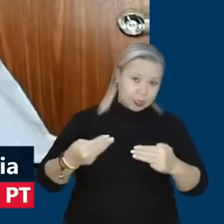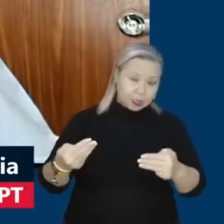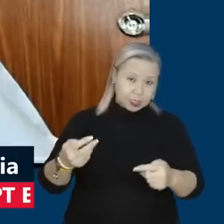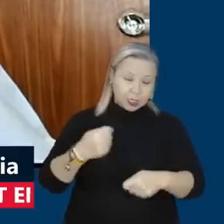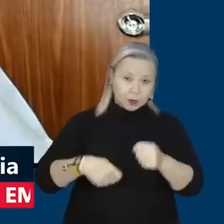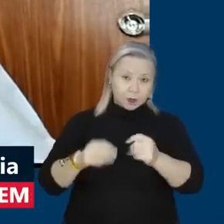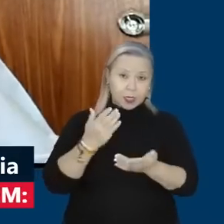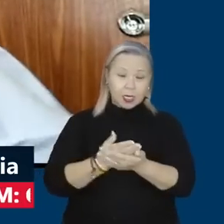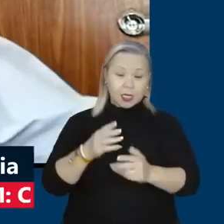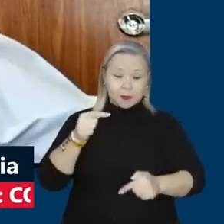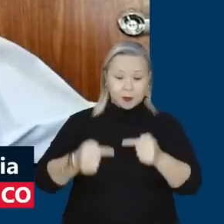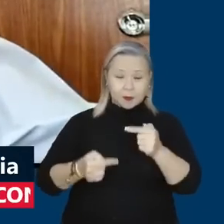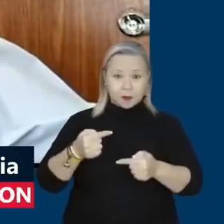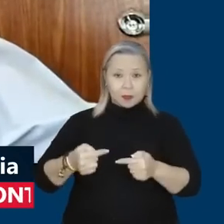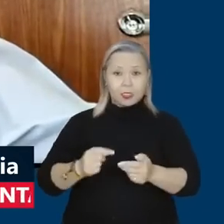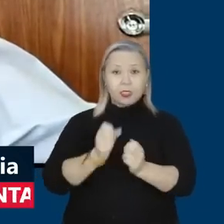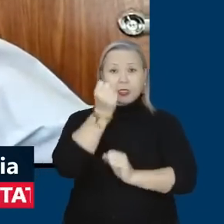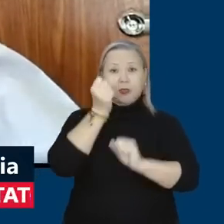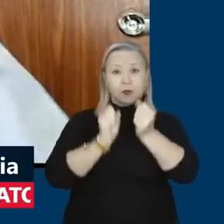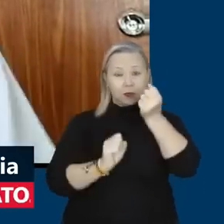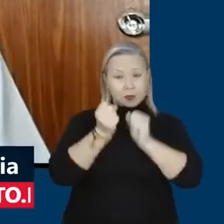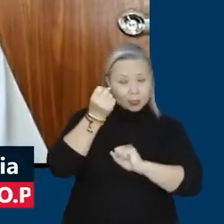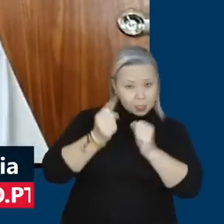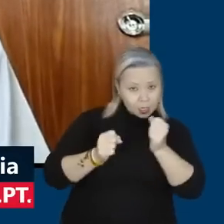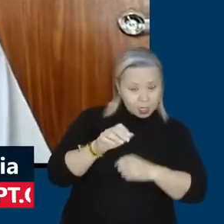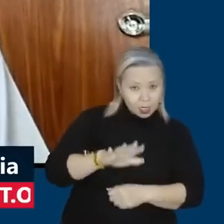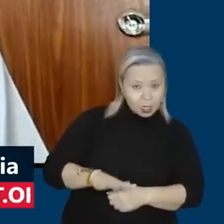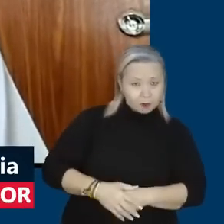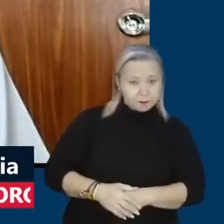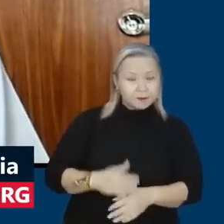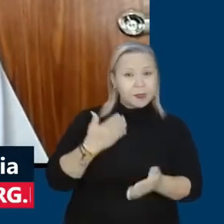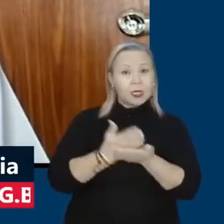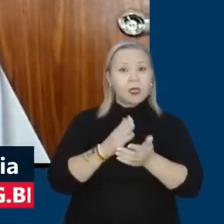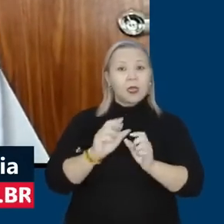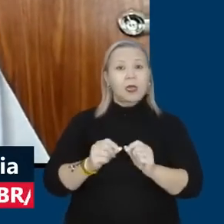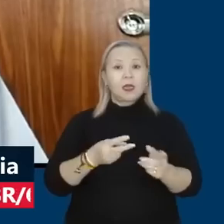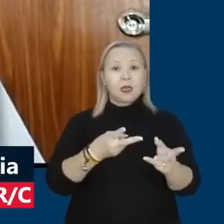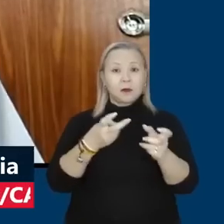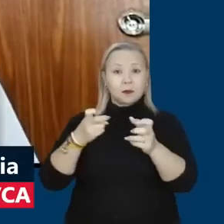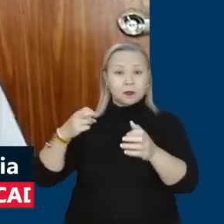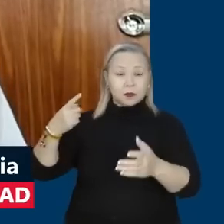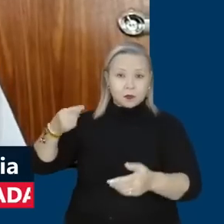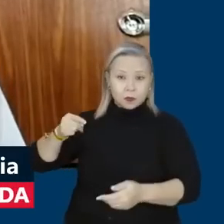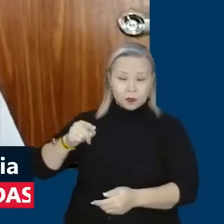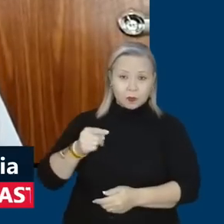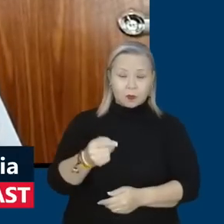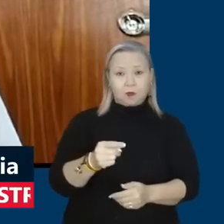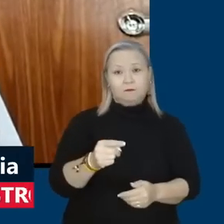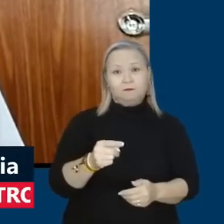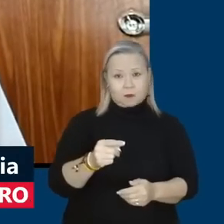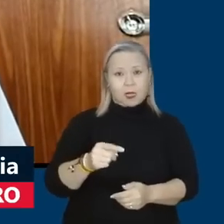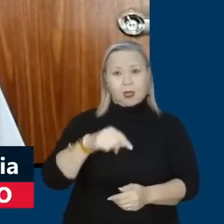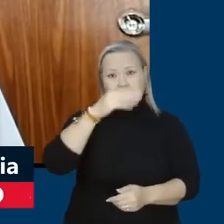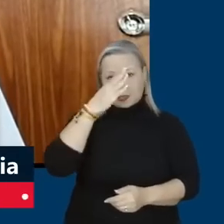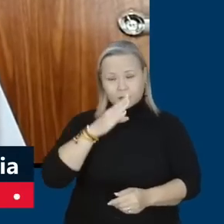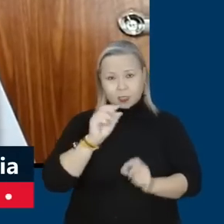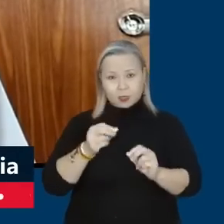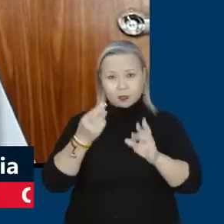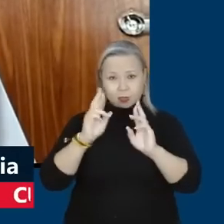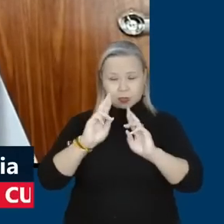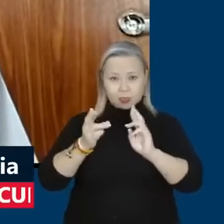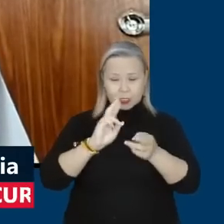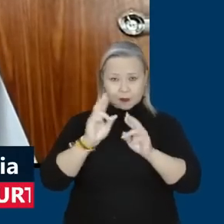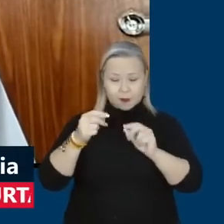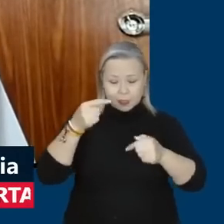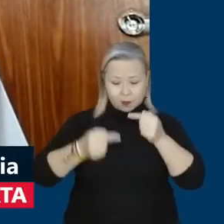com a política industrial, que é de longo prazo, ele acaba com a visão de longo prazo de Brasil, no que se refere a políticas